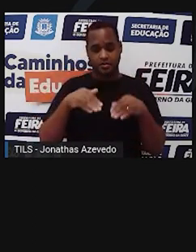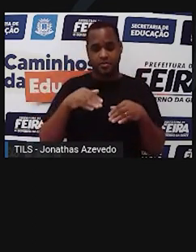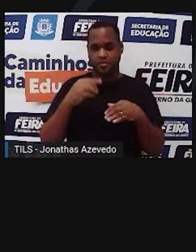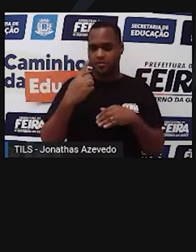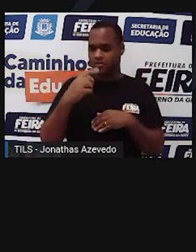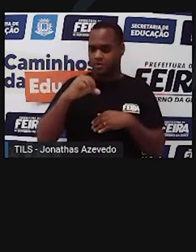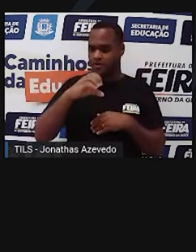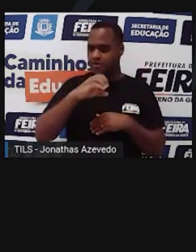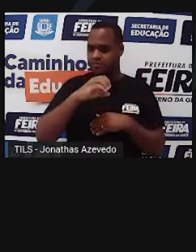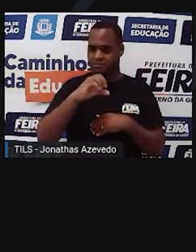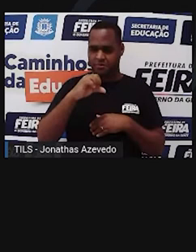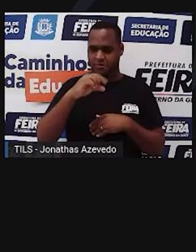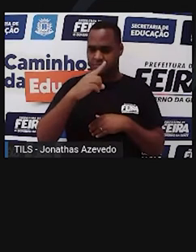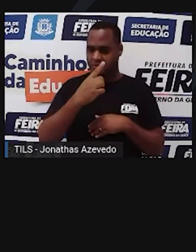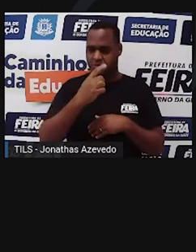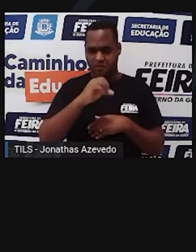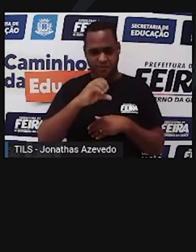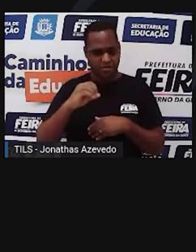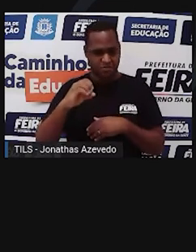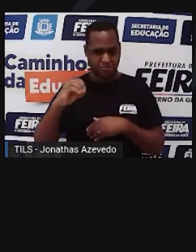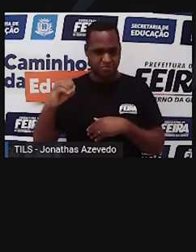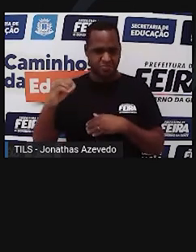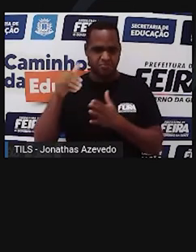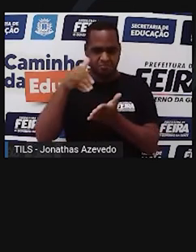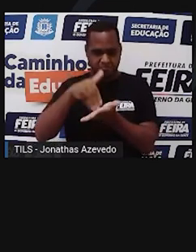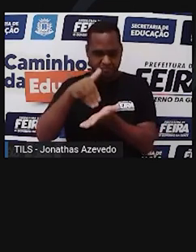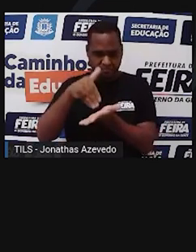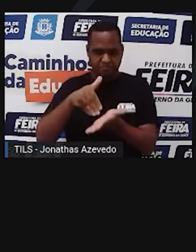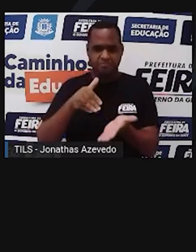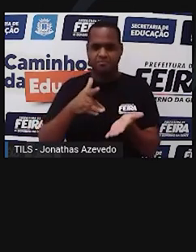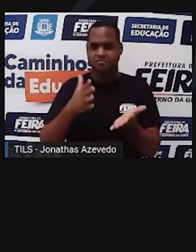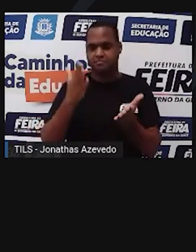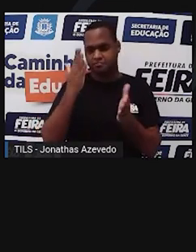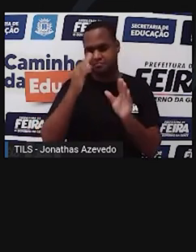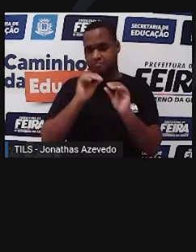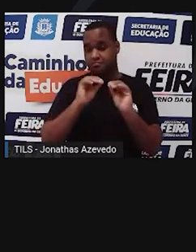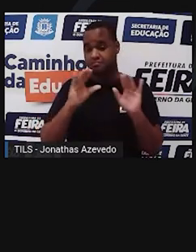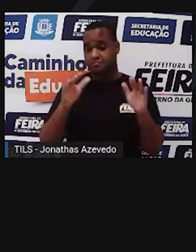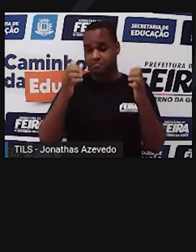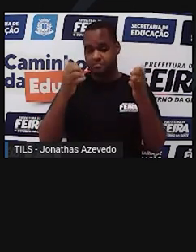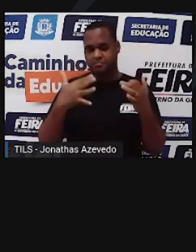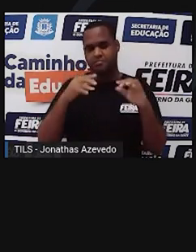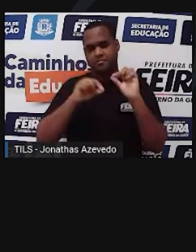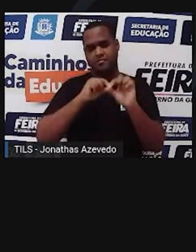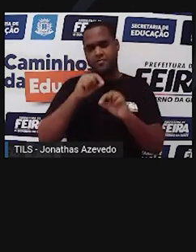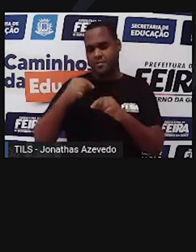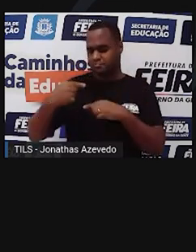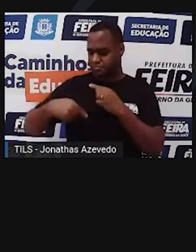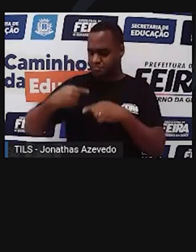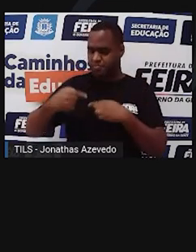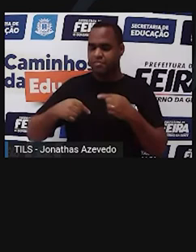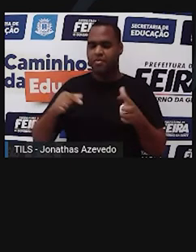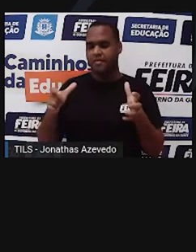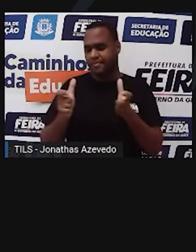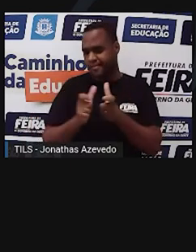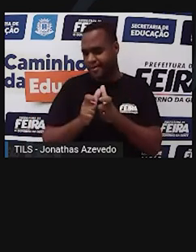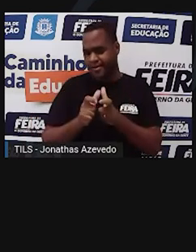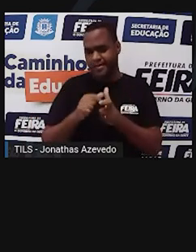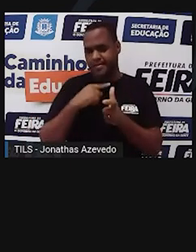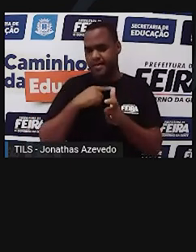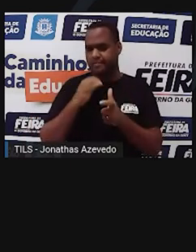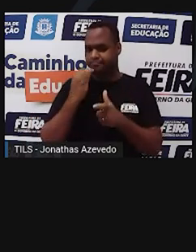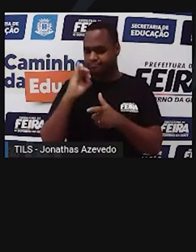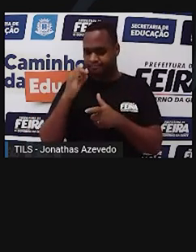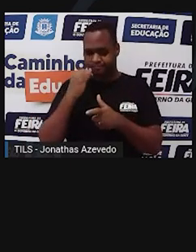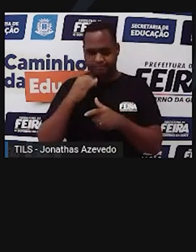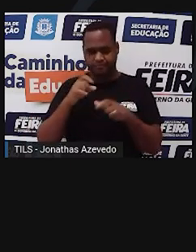XIX. Mas, claro, essas usinas eram de pequeno porte, que forneciam energia para